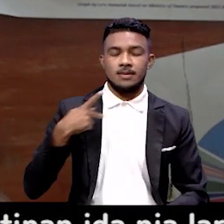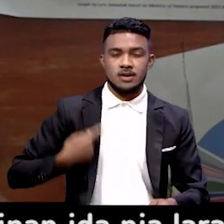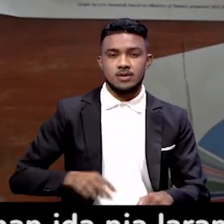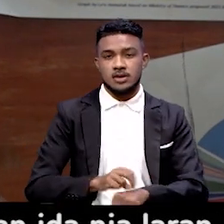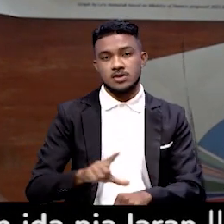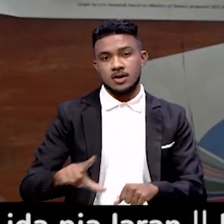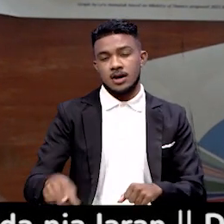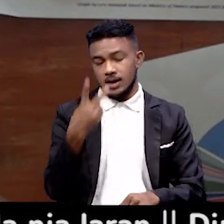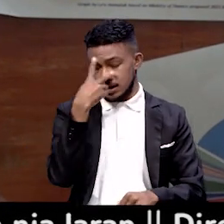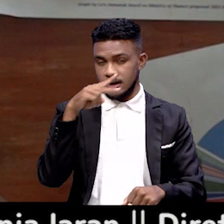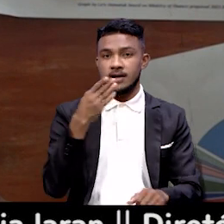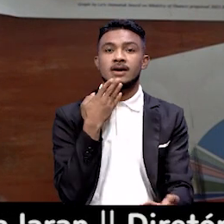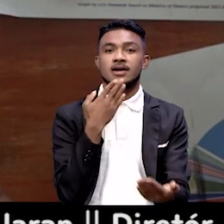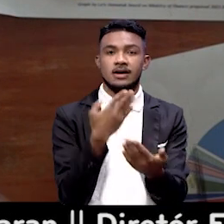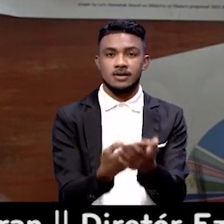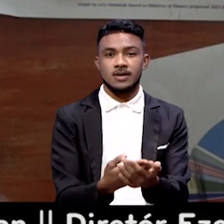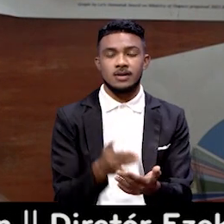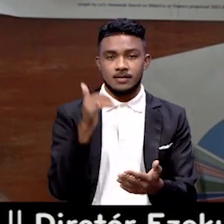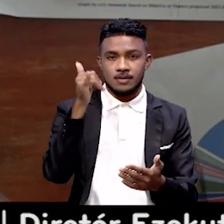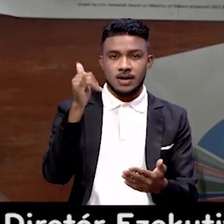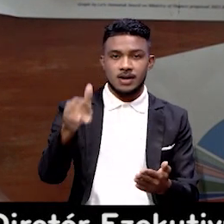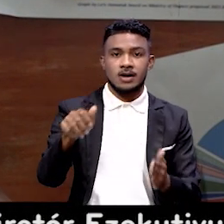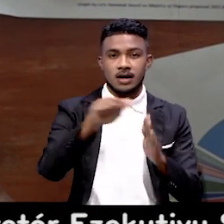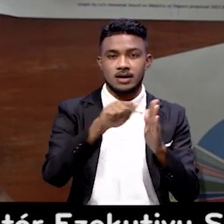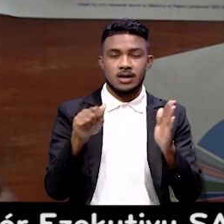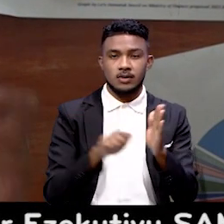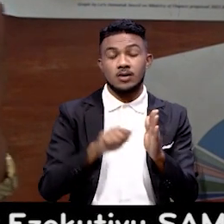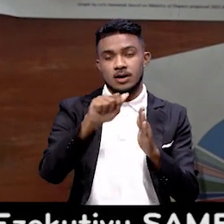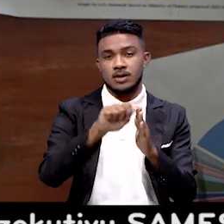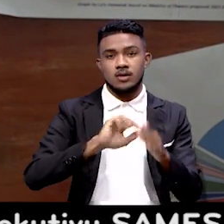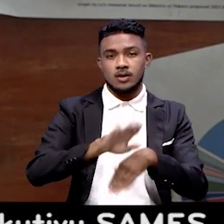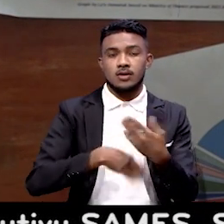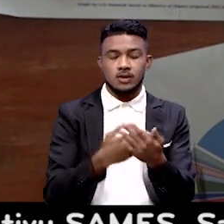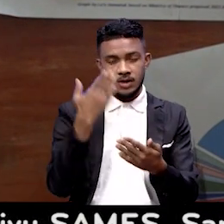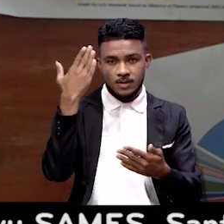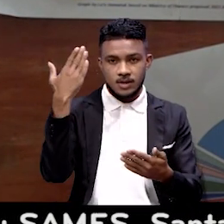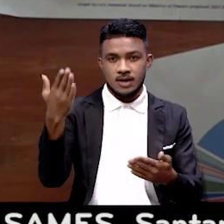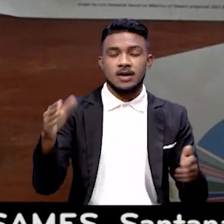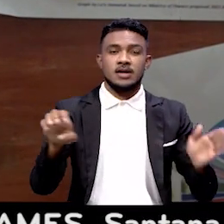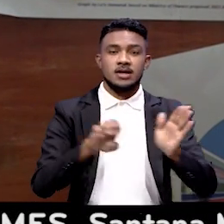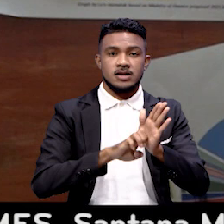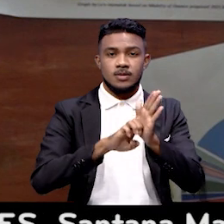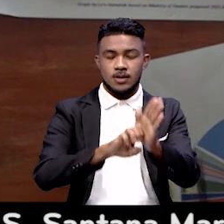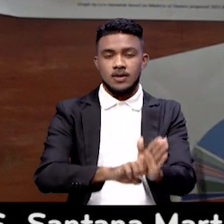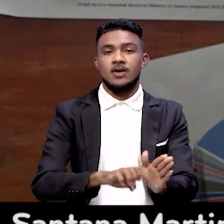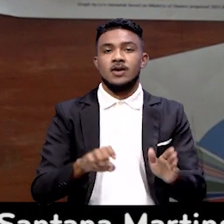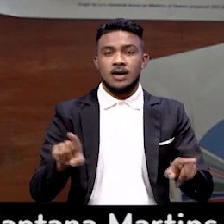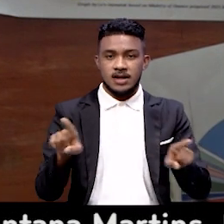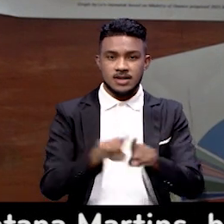dia. Ba ba ia artigo por artigo ira ba. Exemplo nesse artigo 7 nebe